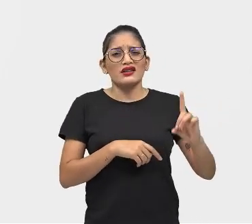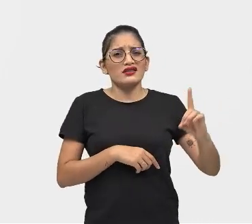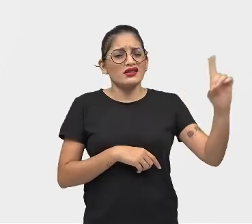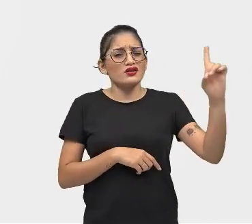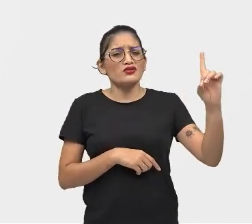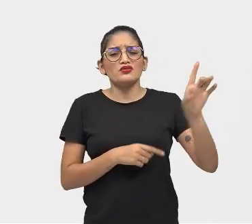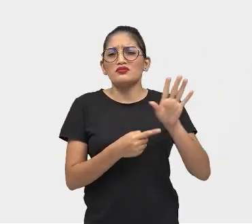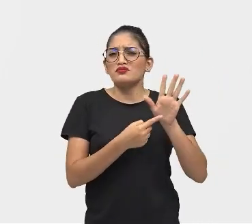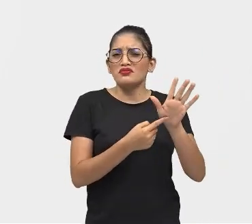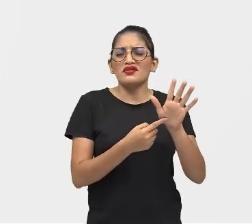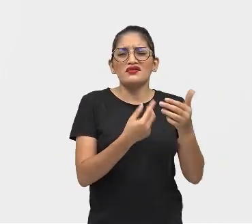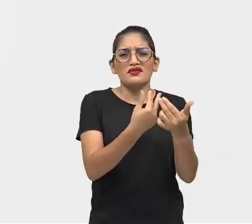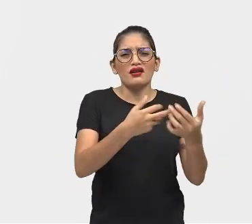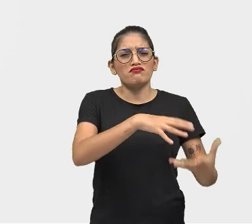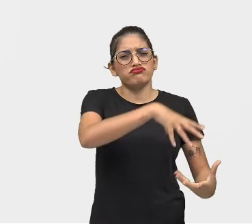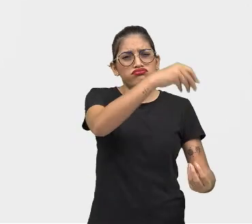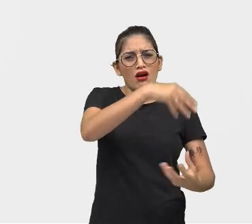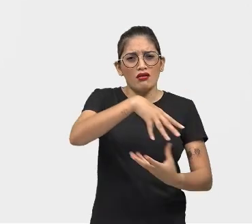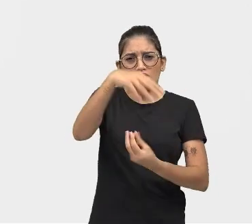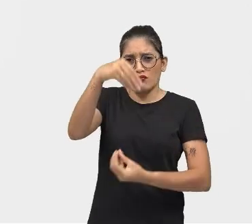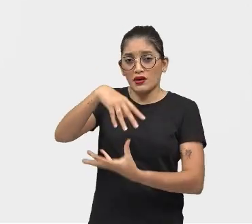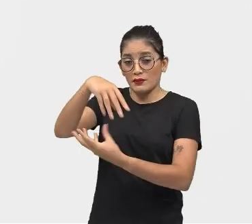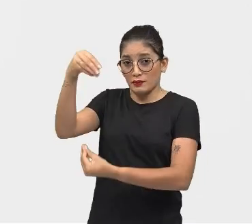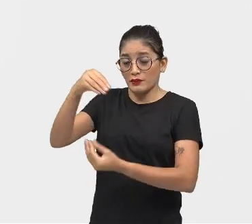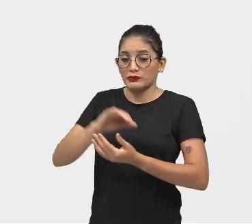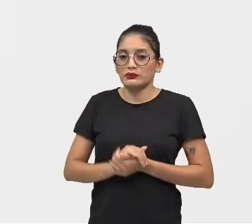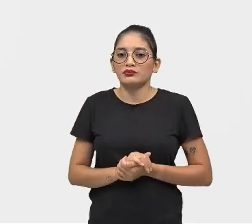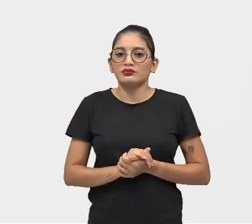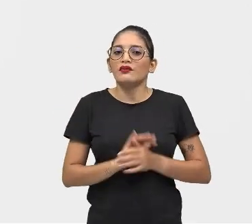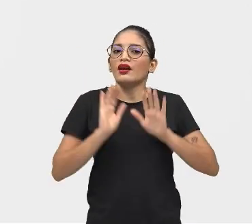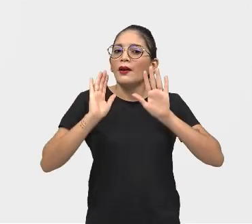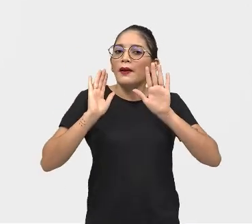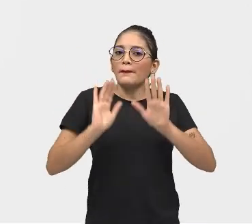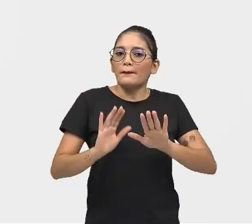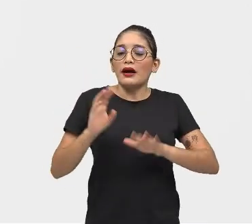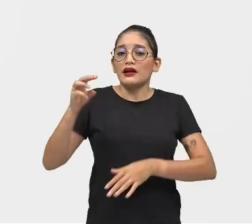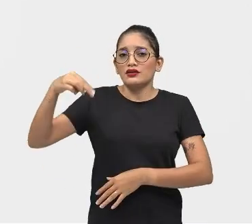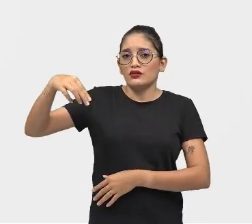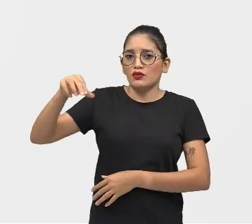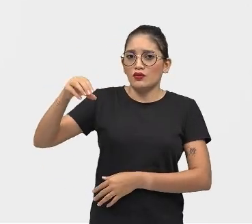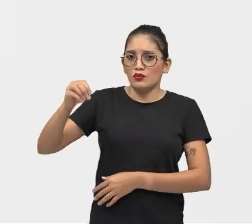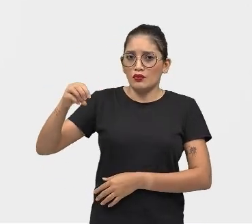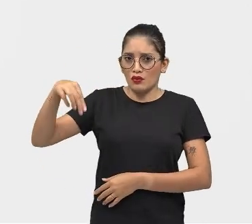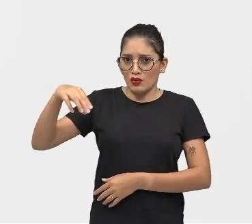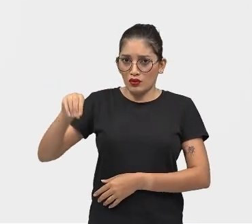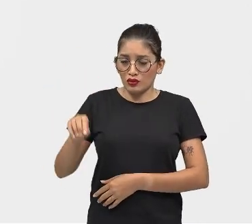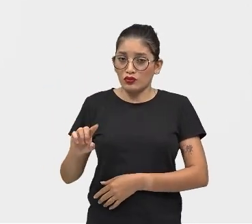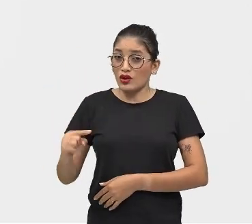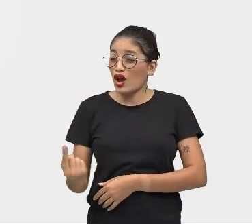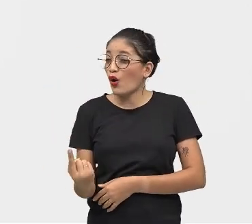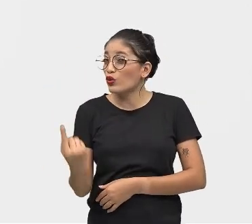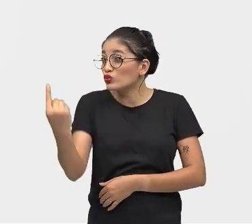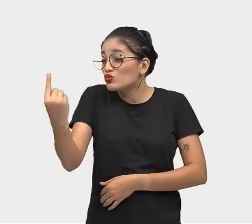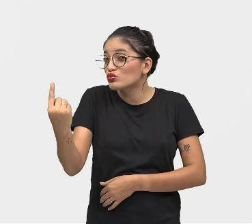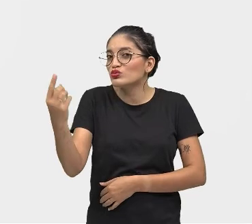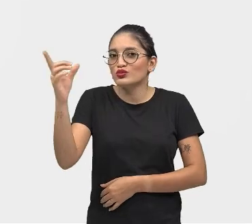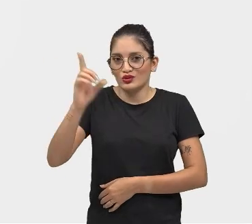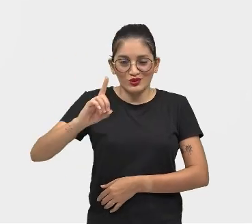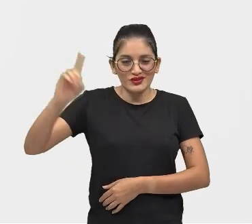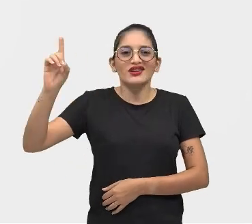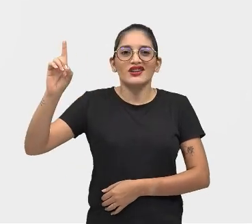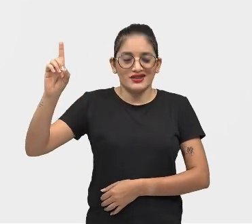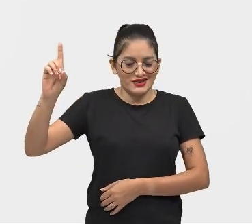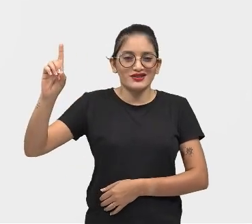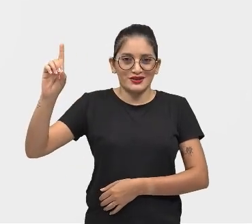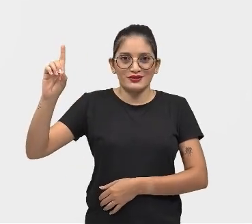várias divindades, certo? E no monoteísmo ele é único,